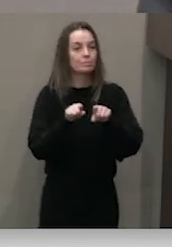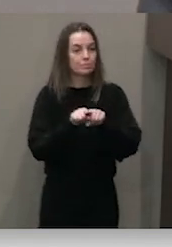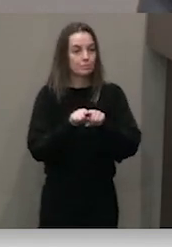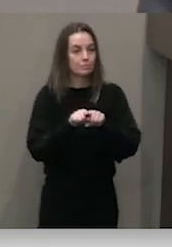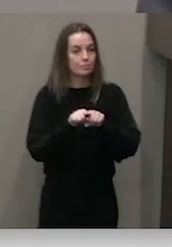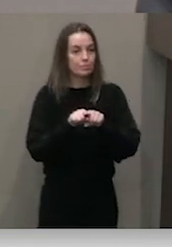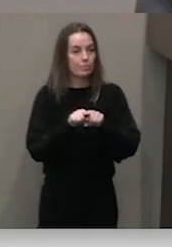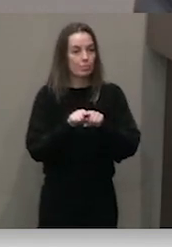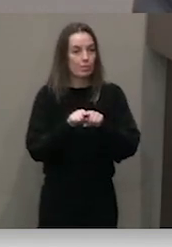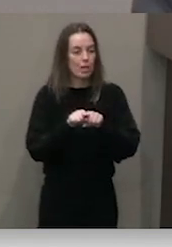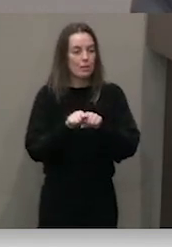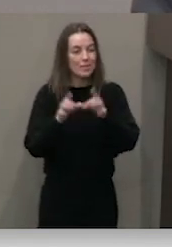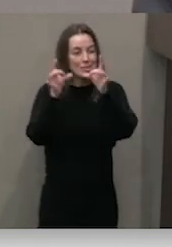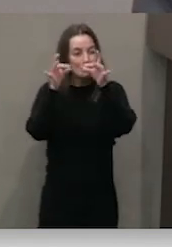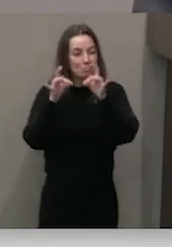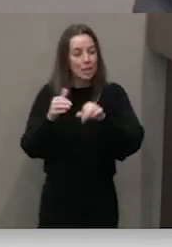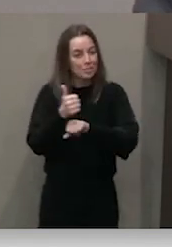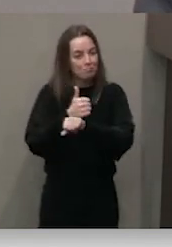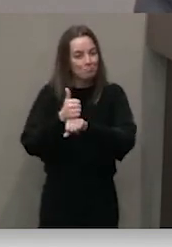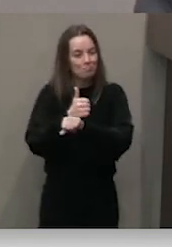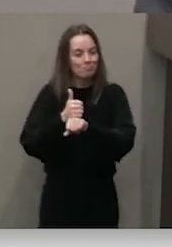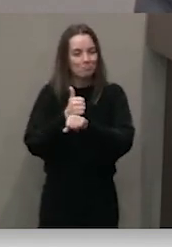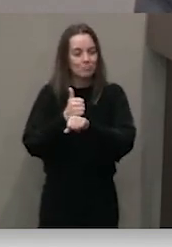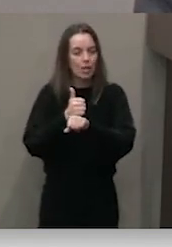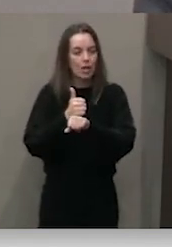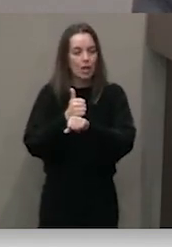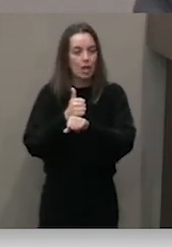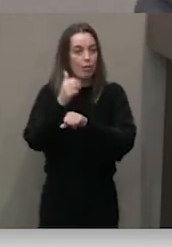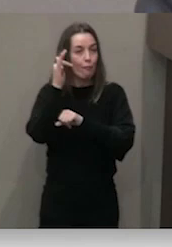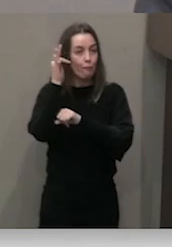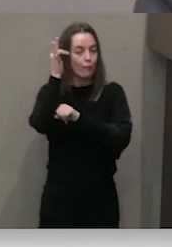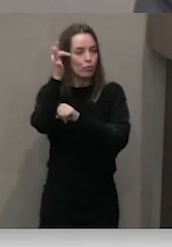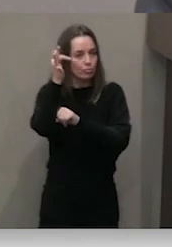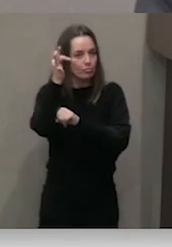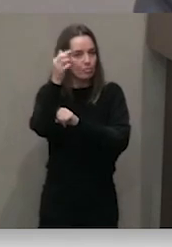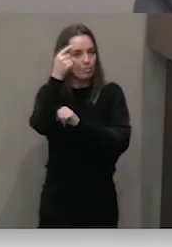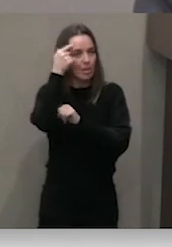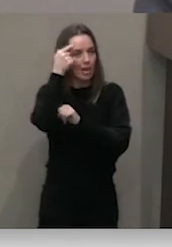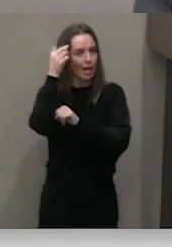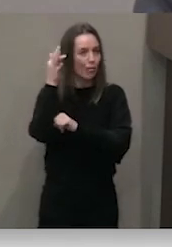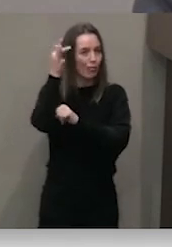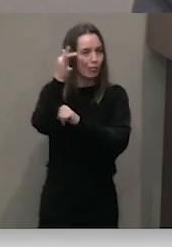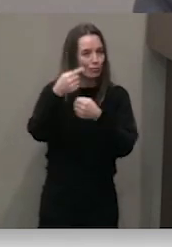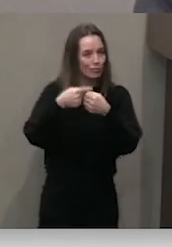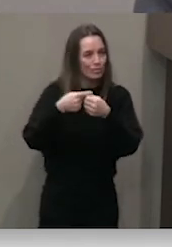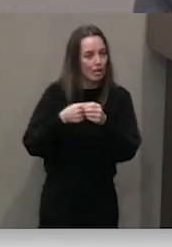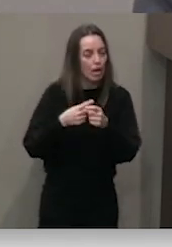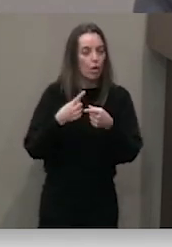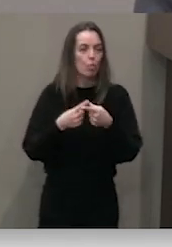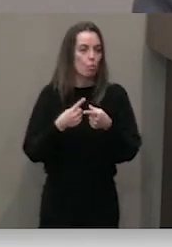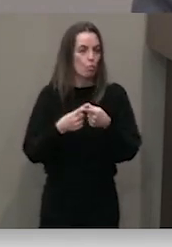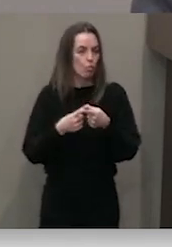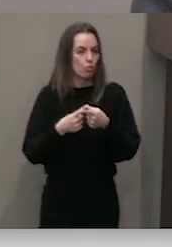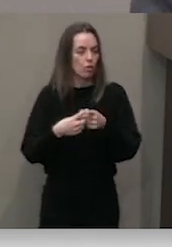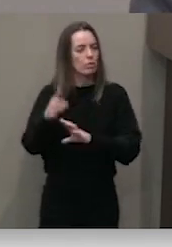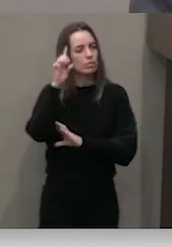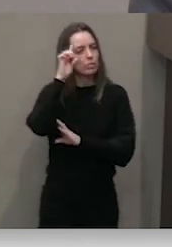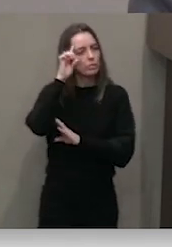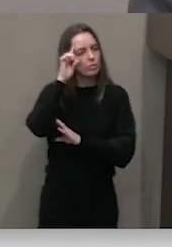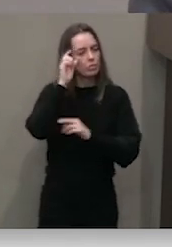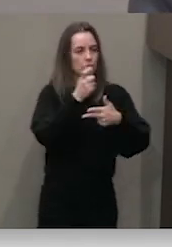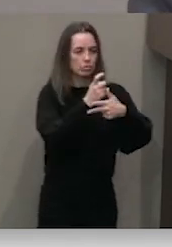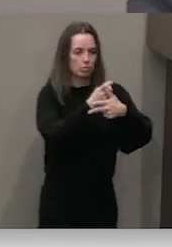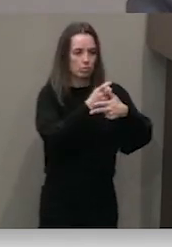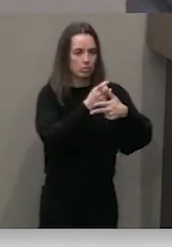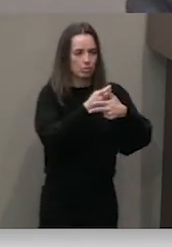pessoas especializadas que nos ajudem a olhar para o futuro da cidade. Porque aí, vivendo o dia a dia do Executivo